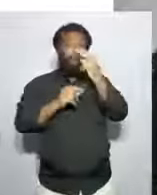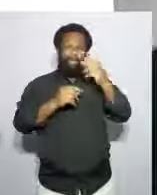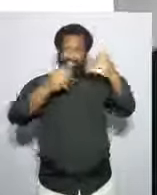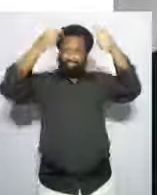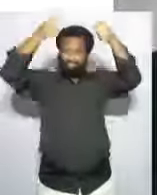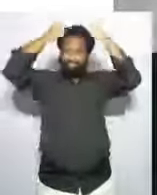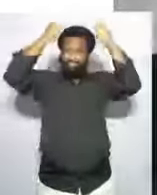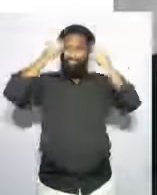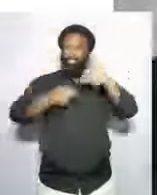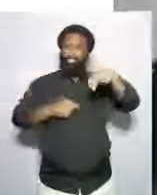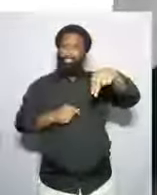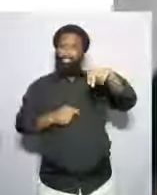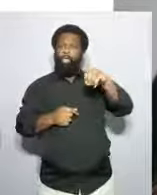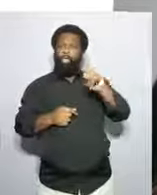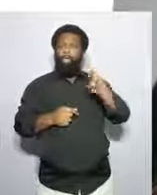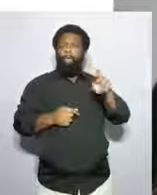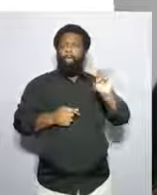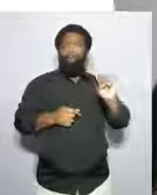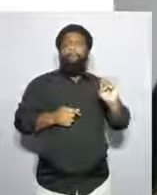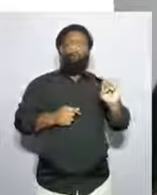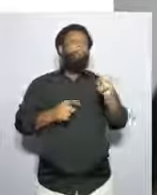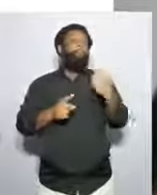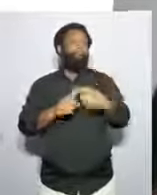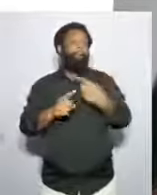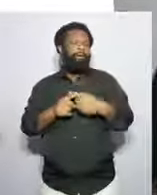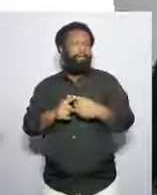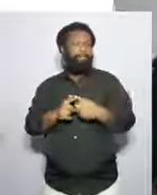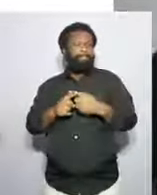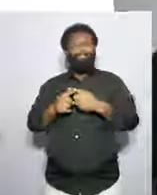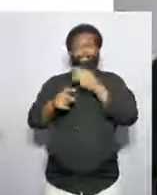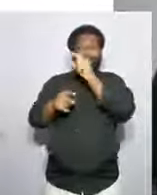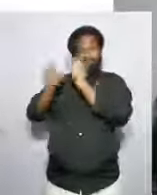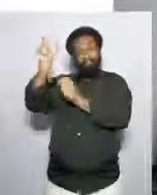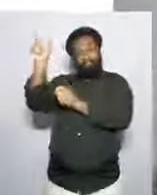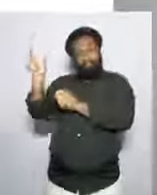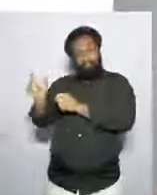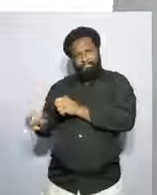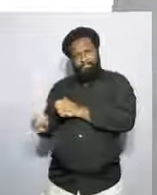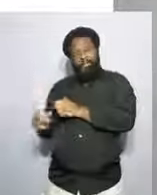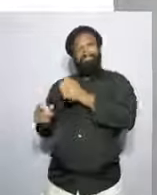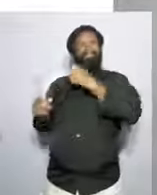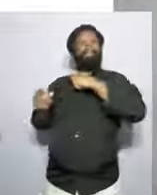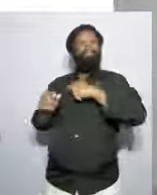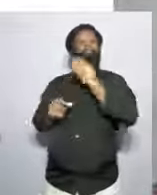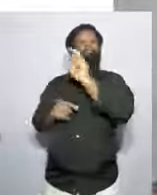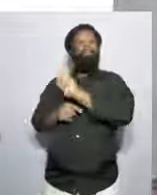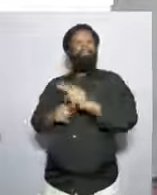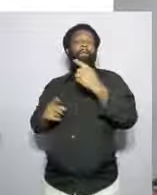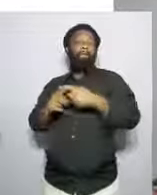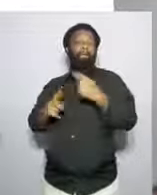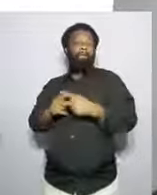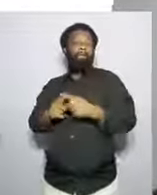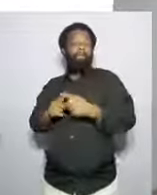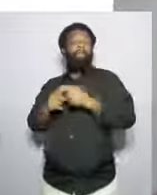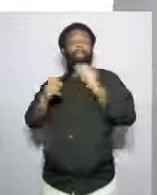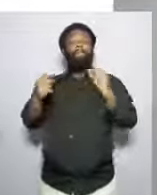em qualquer, não só para os gases nobres, mas também para outras situações, ele é utilizado, ele